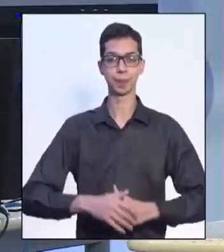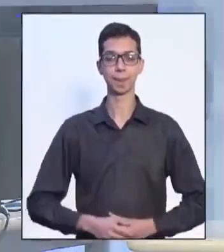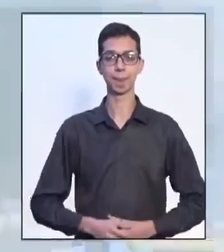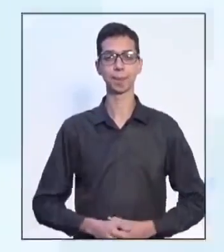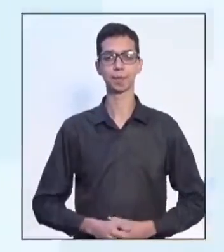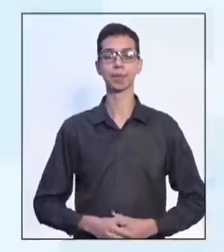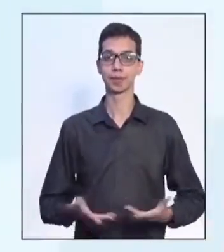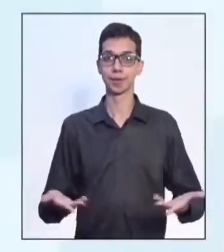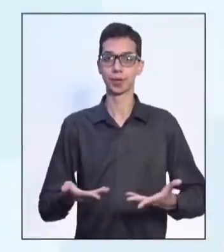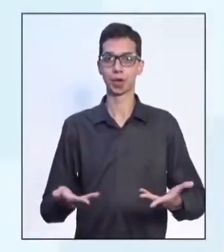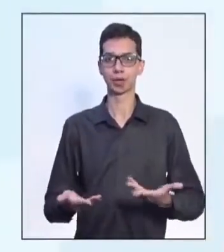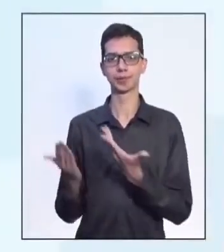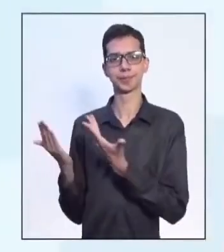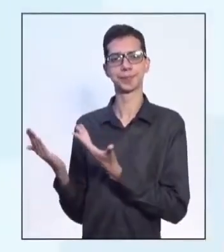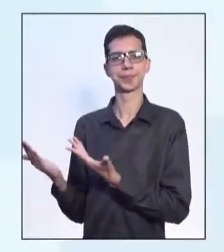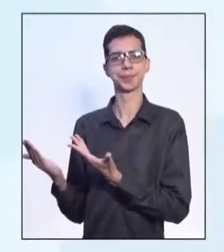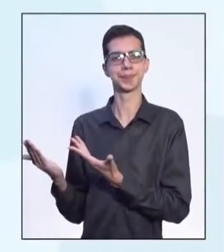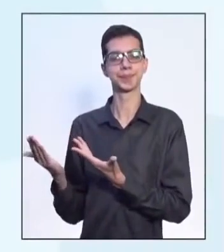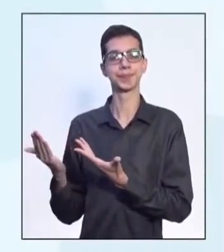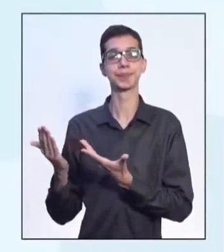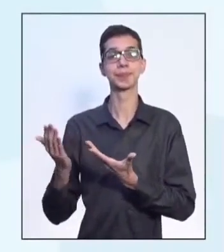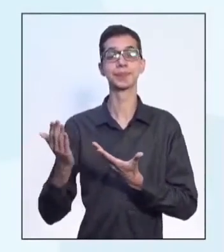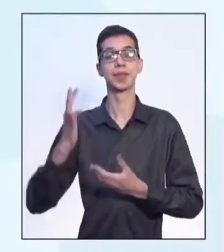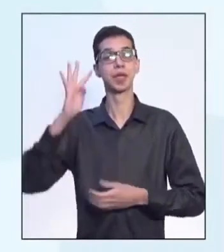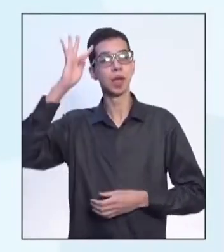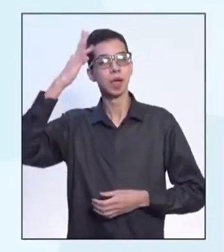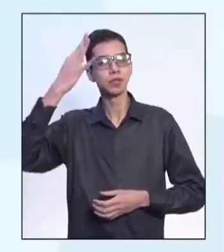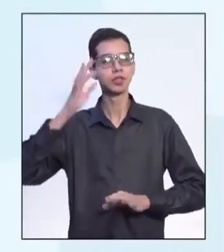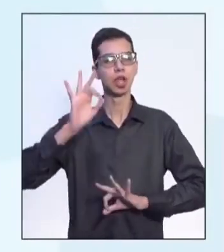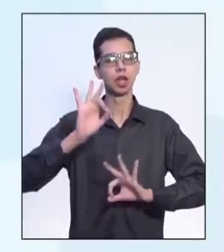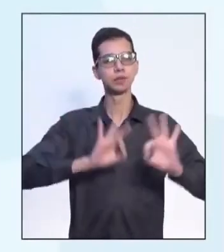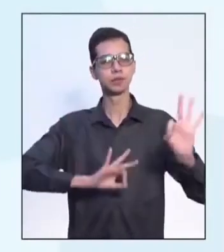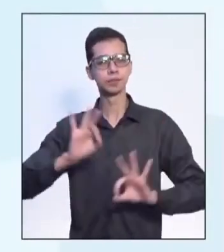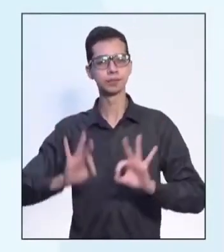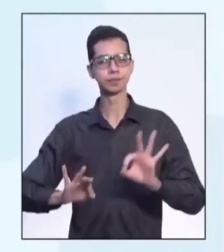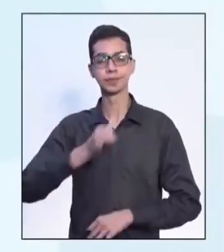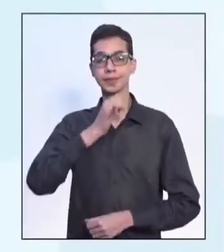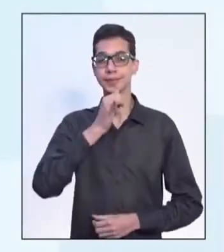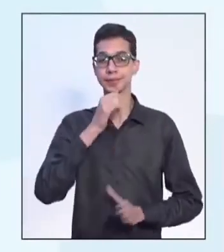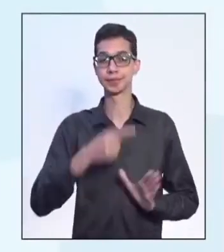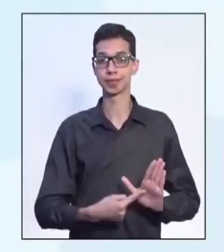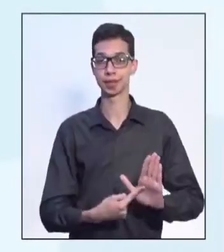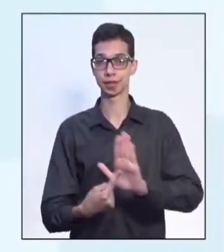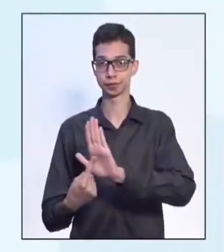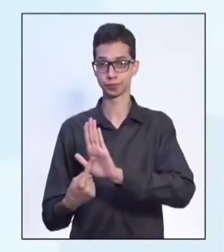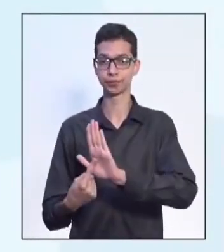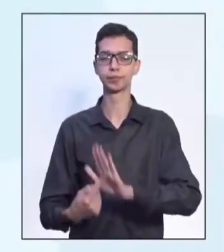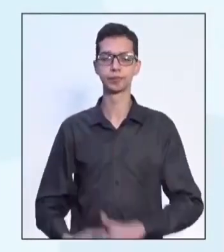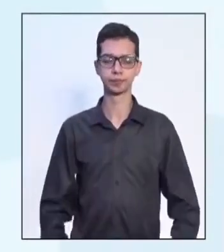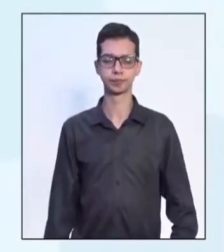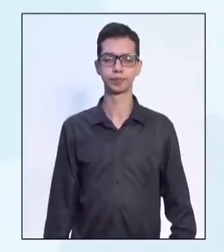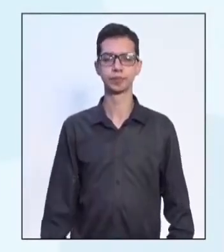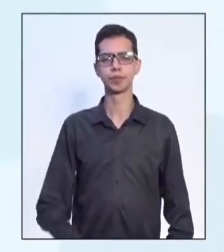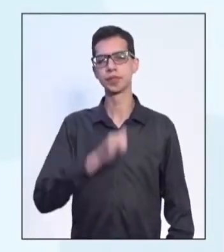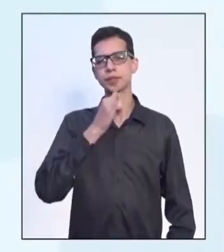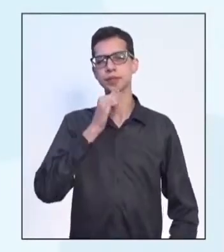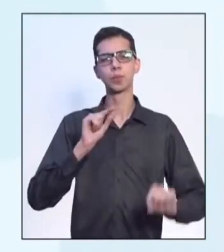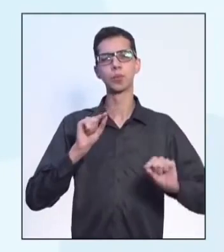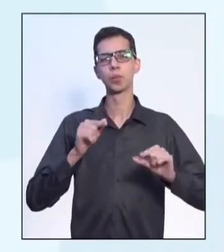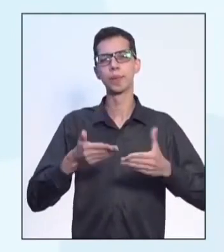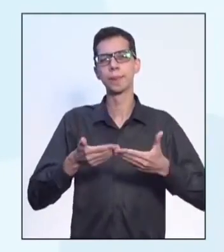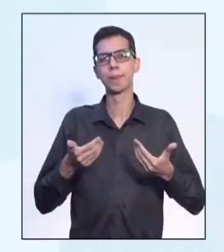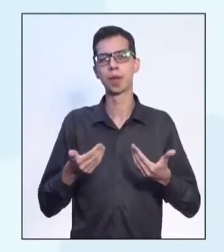próximo slide, eu vou resolver para vocês um exemplo. Neste exemplo, está sendo solicitado que